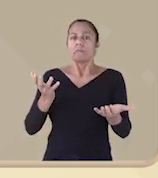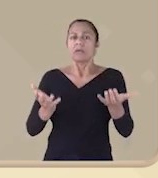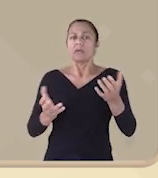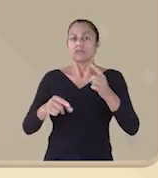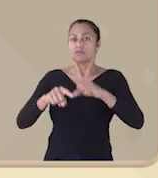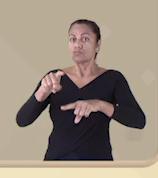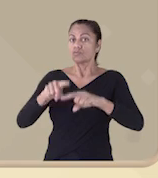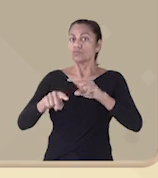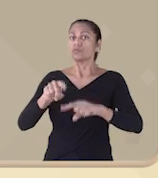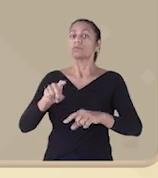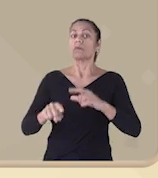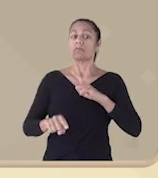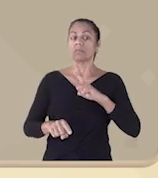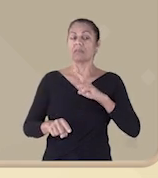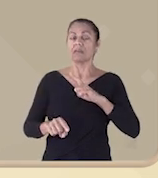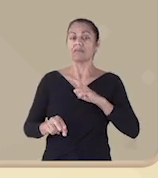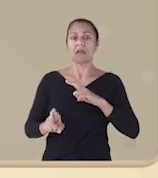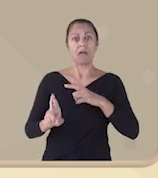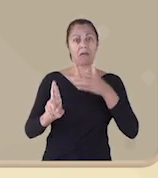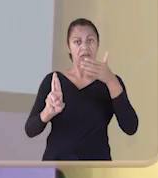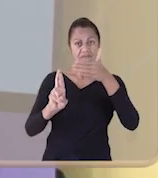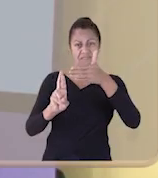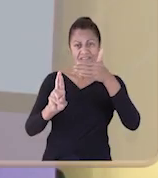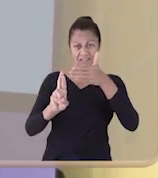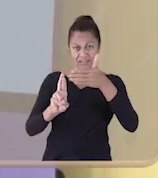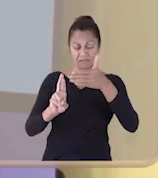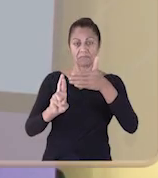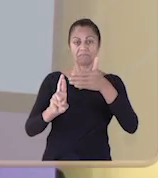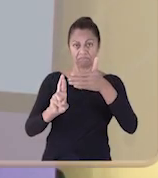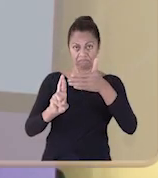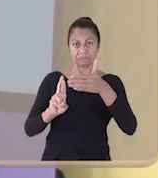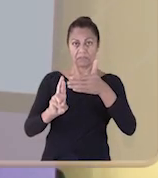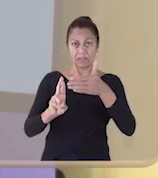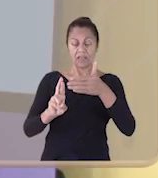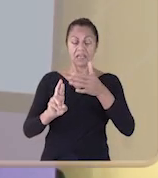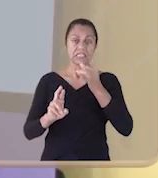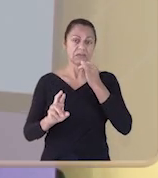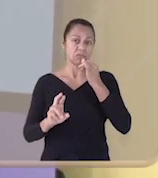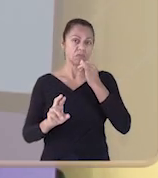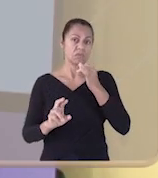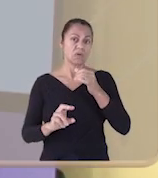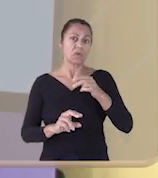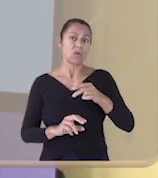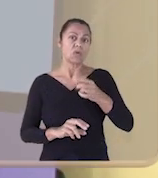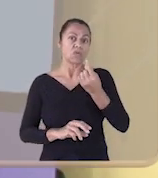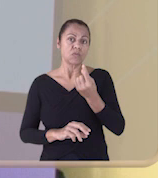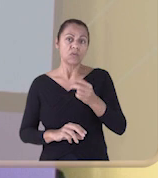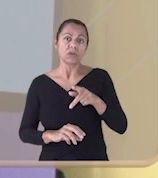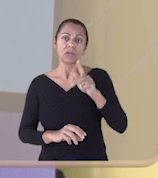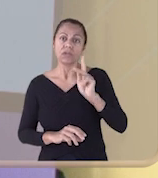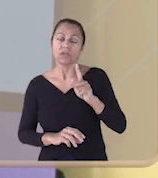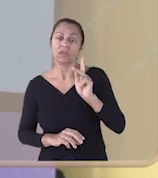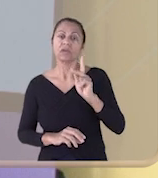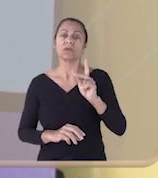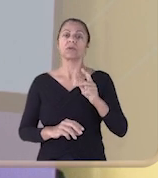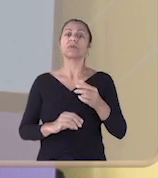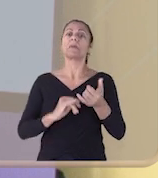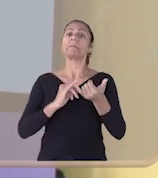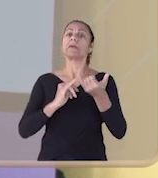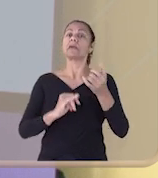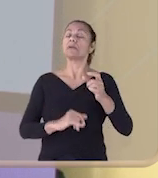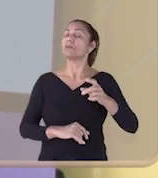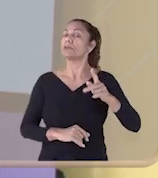O peso de referência possui uma medida de massa que conhecemos, como por exemplo, 1